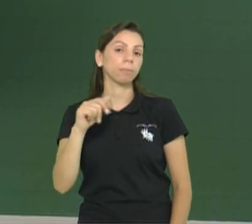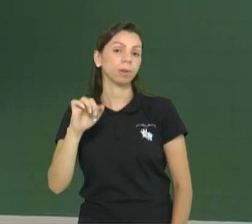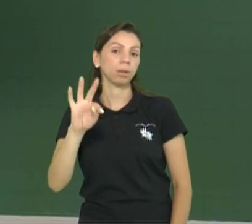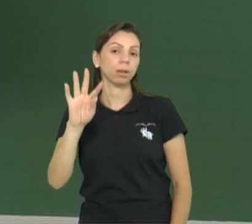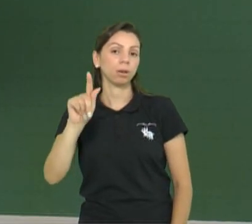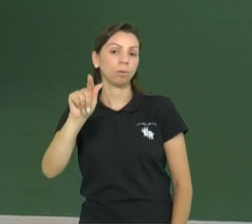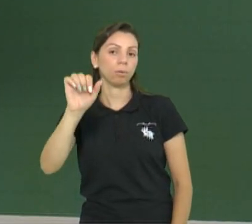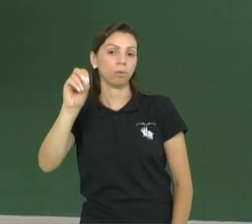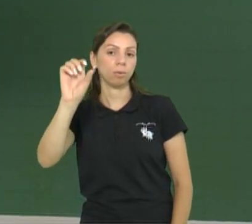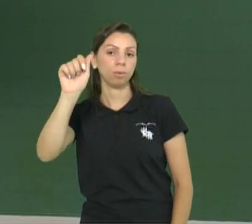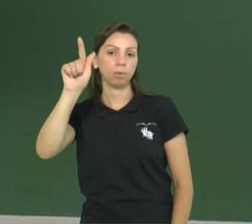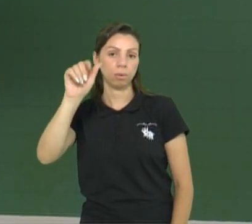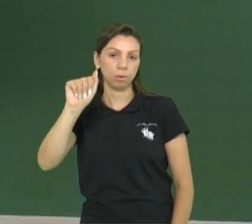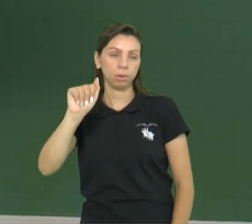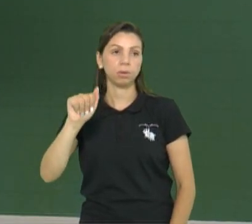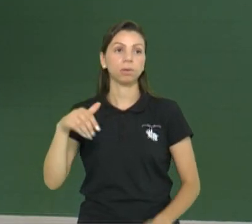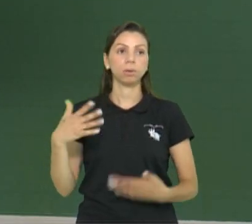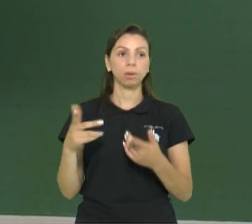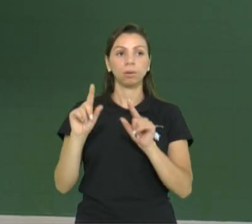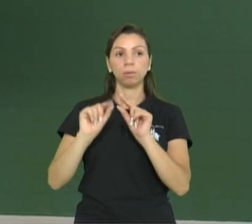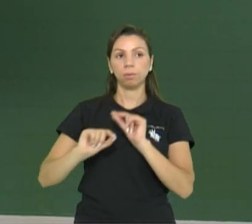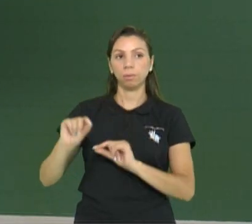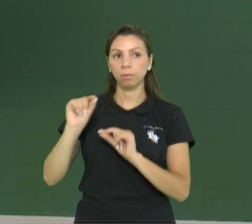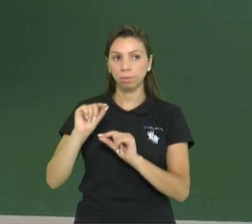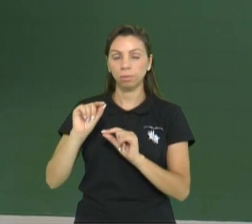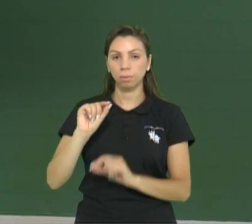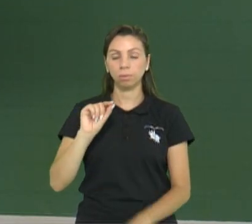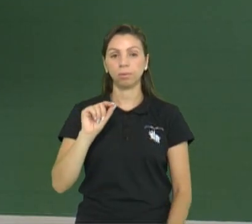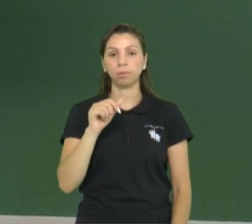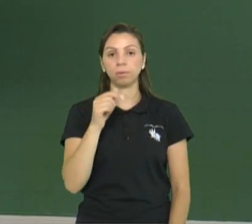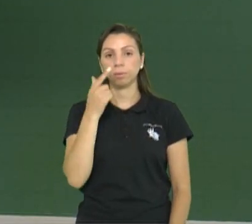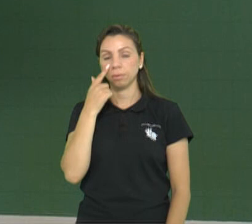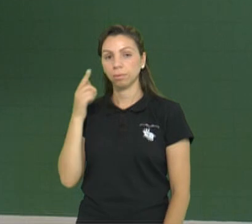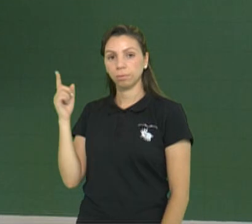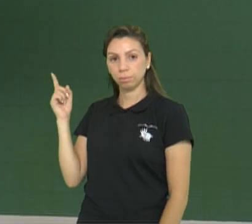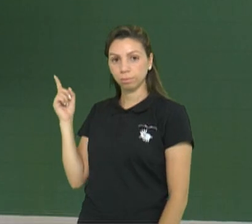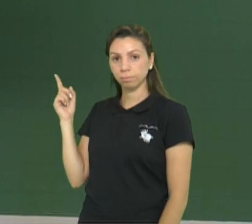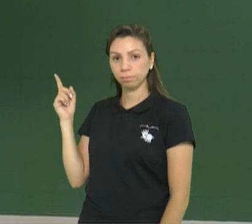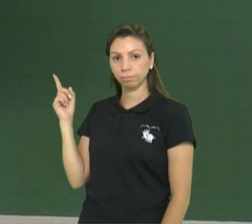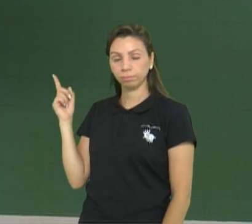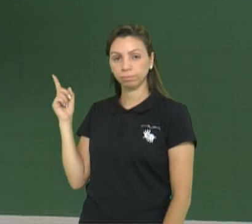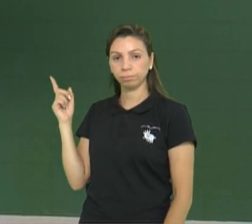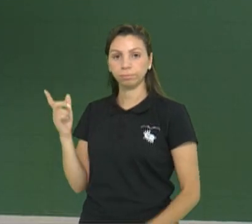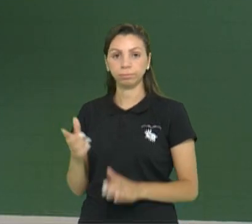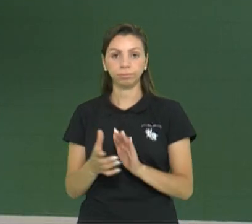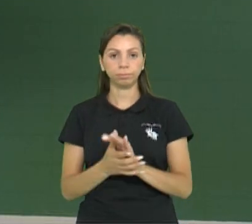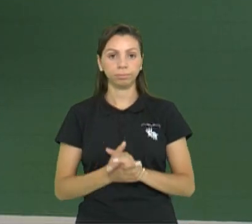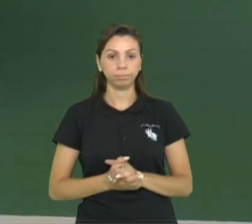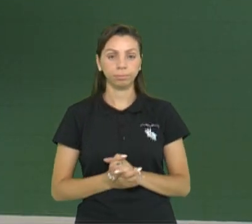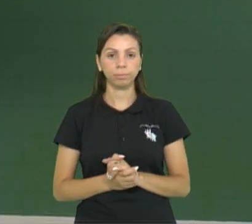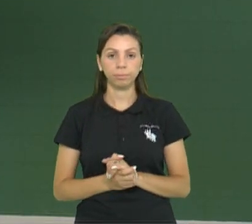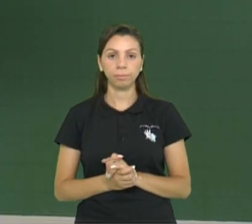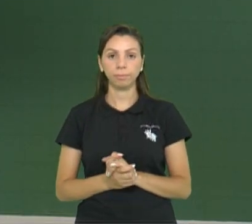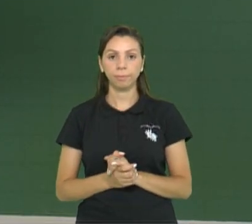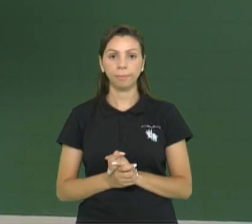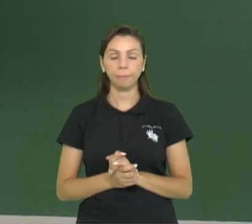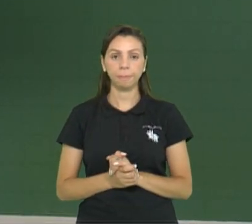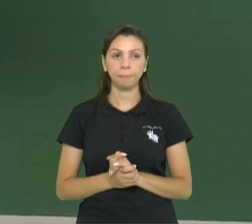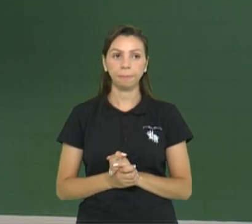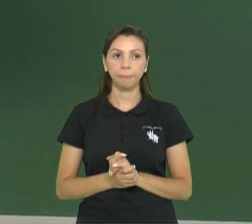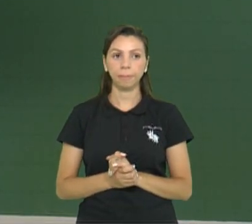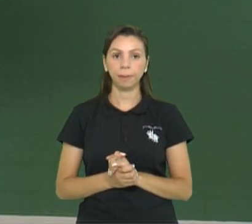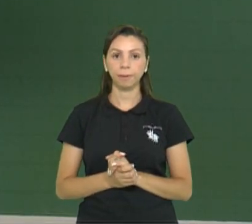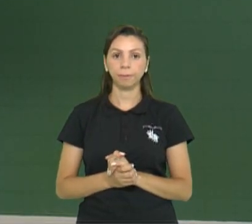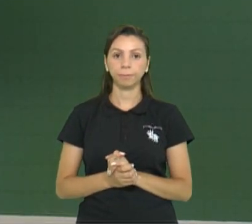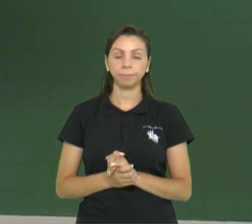é igual a h ao quadrado mais 5 ao quadrado, 13 ao quadrado, 169, h ao quadrado,